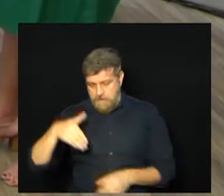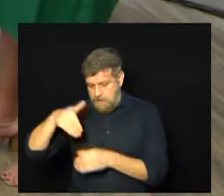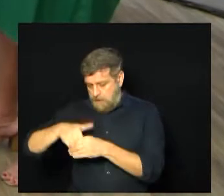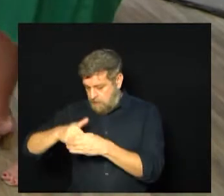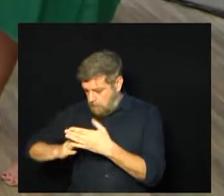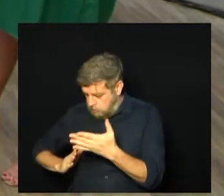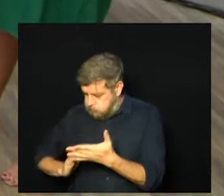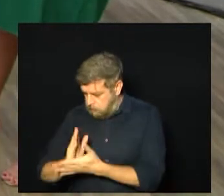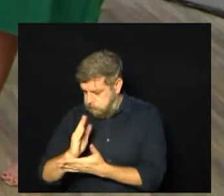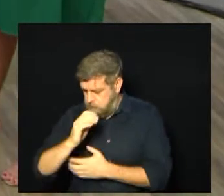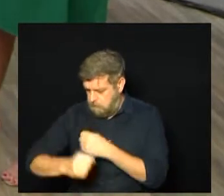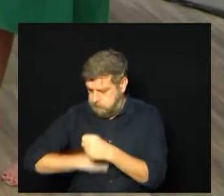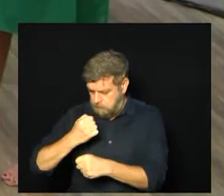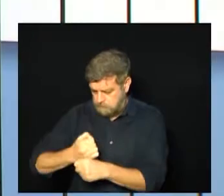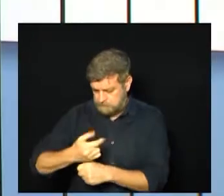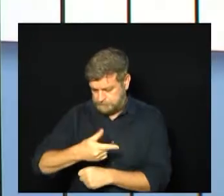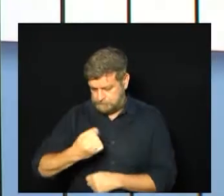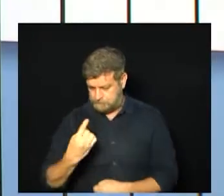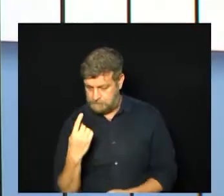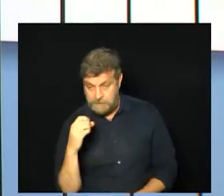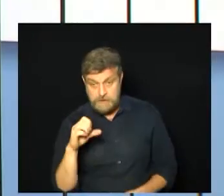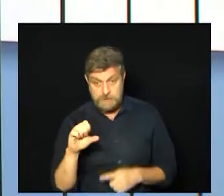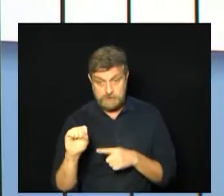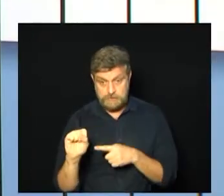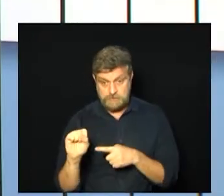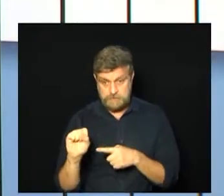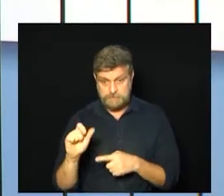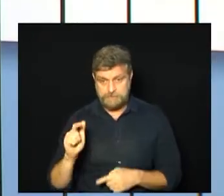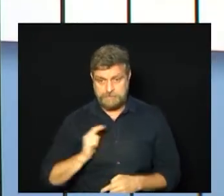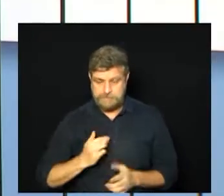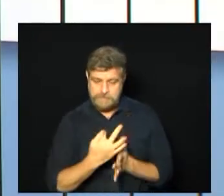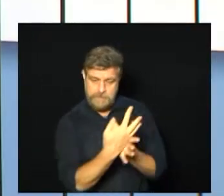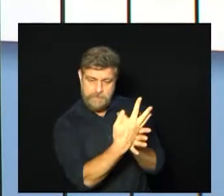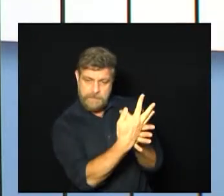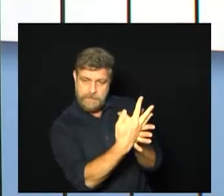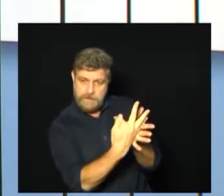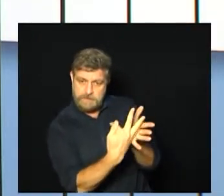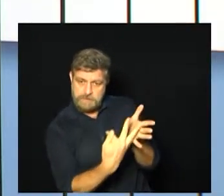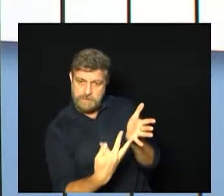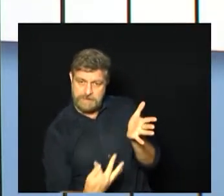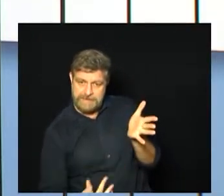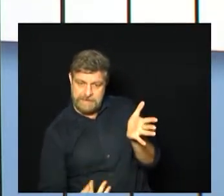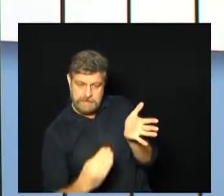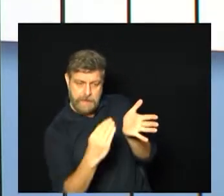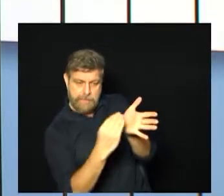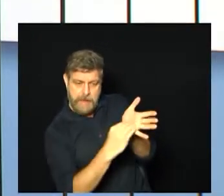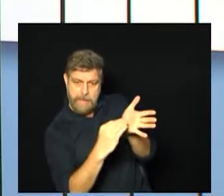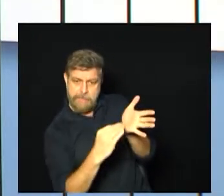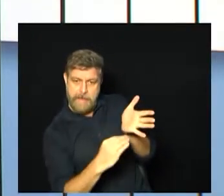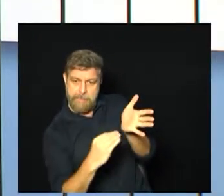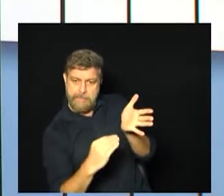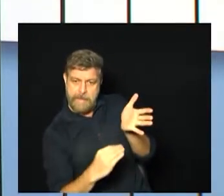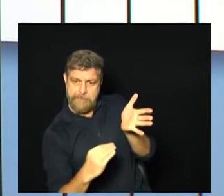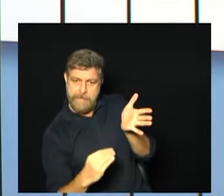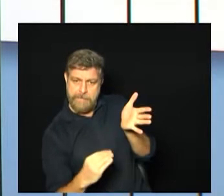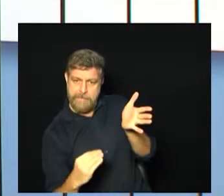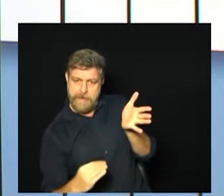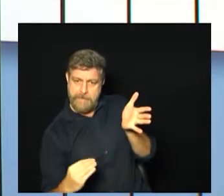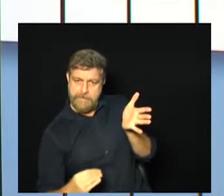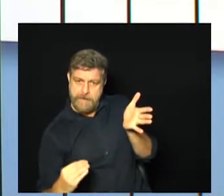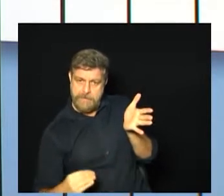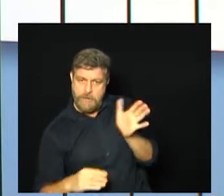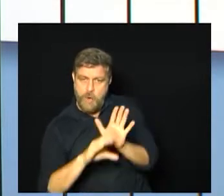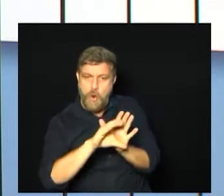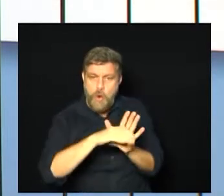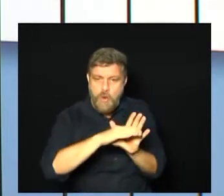aprovado em 2018 e traz aí no seu texto várias definições em relação à